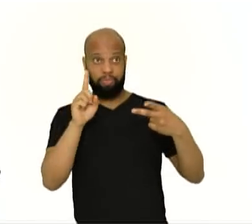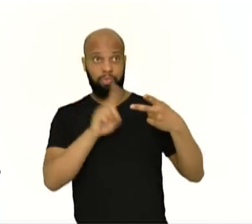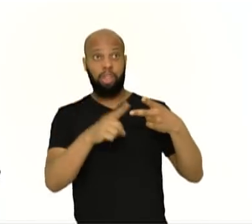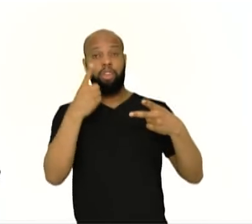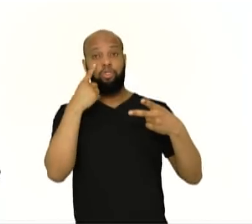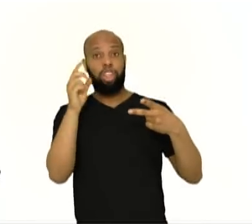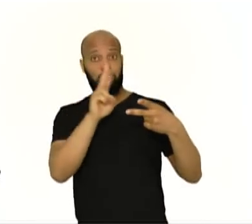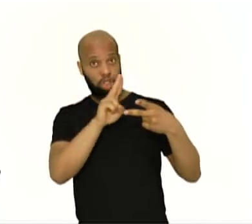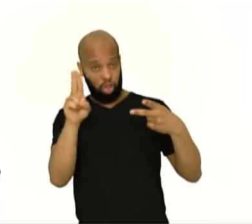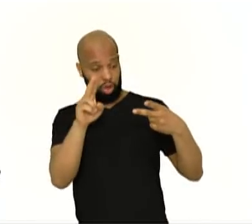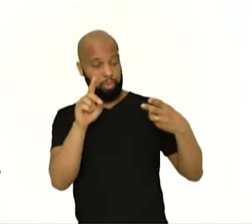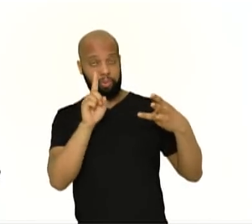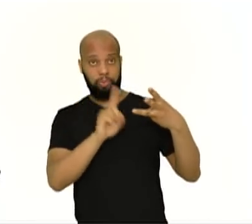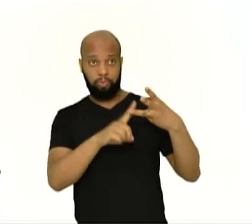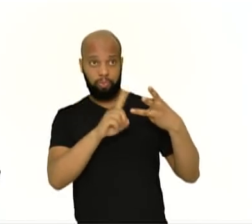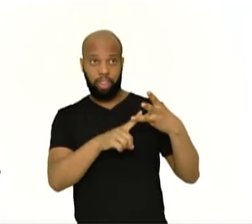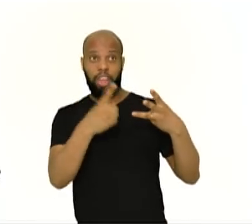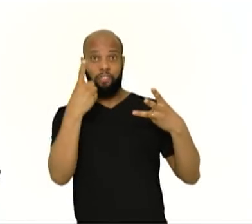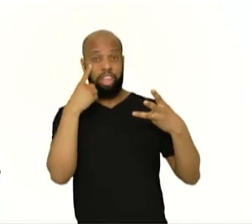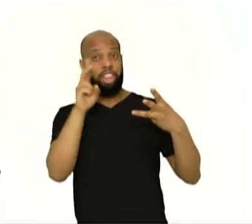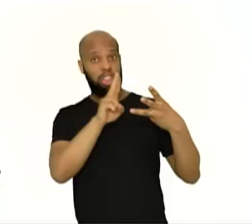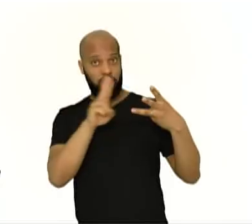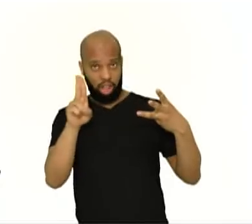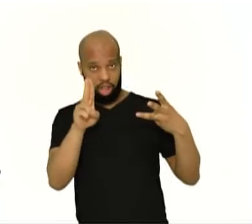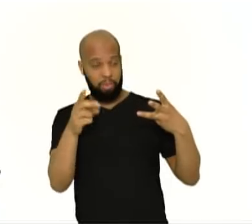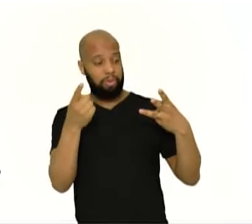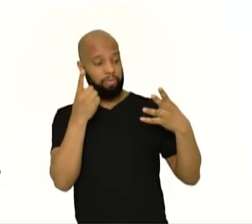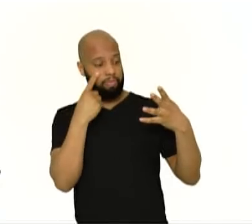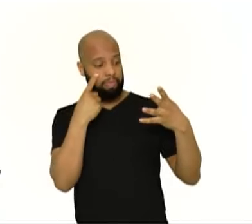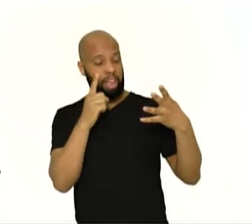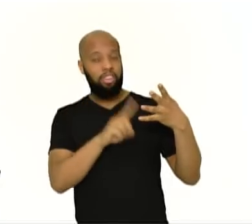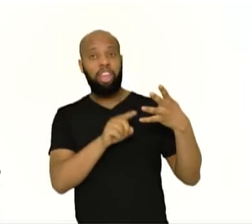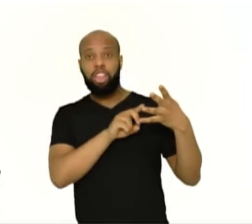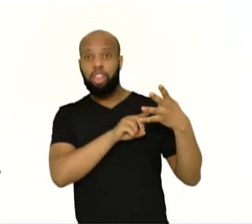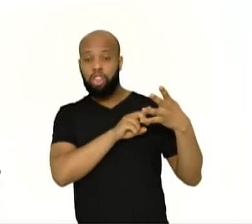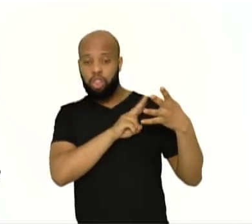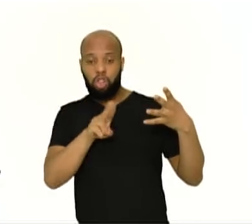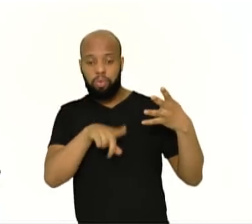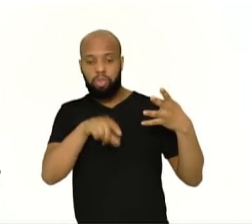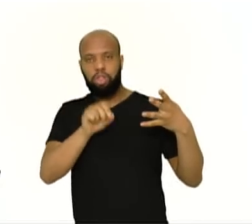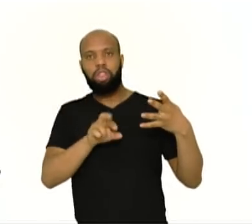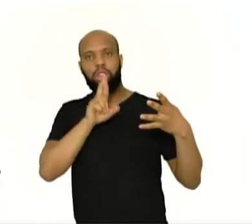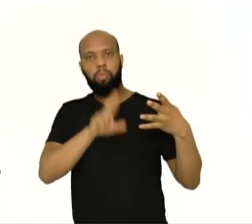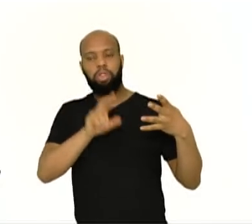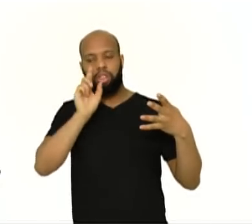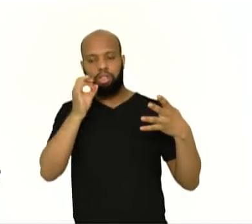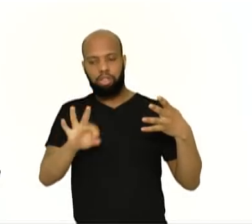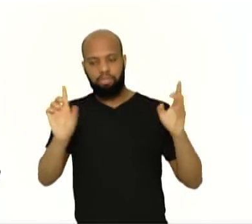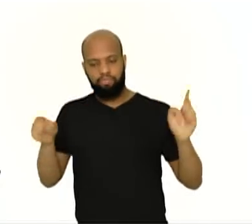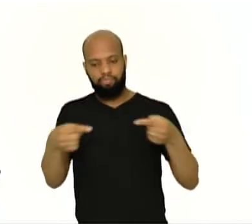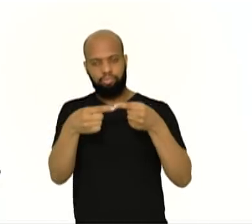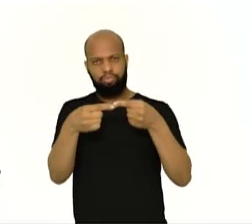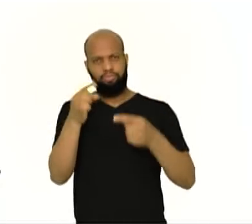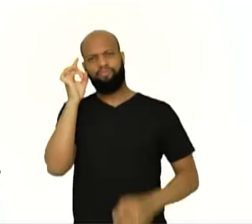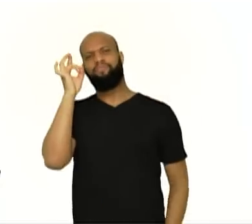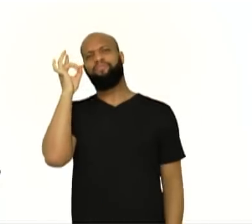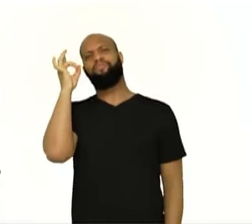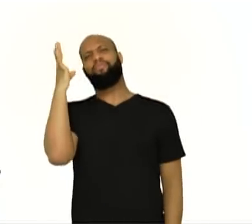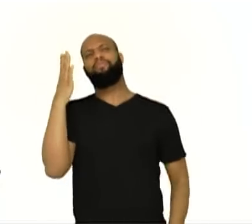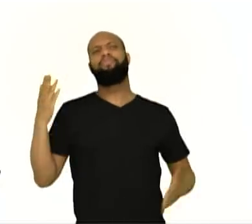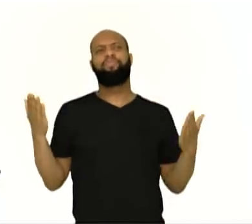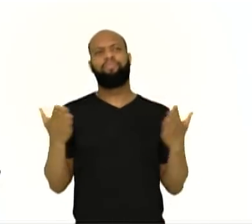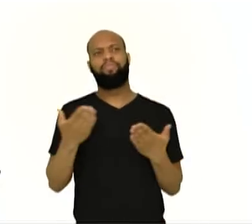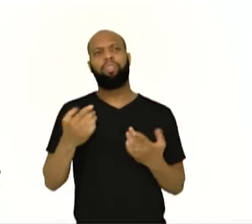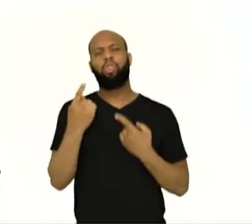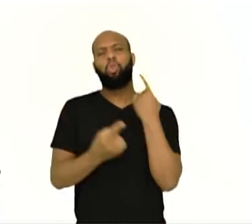Letra B, Tênia. Letra C, Ancilóstoma. Ou letra D, Necator. Essa tá fácil.